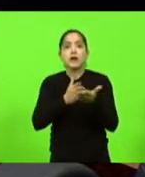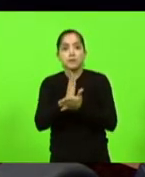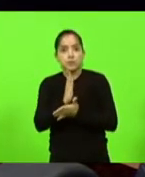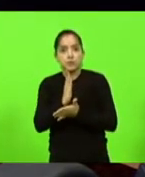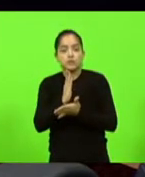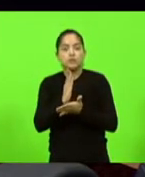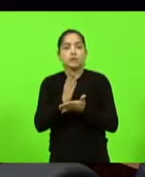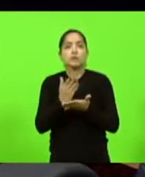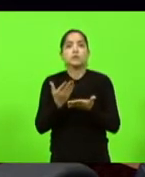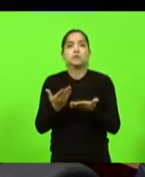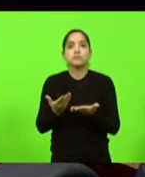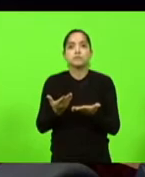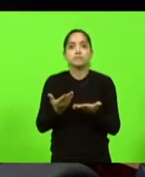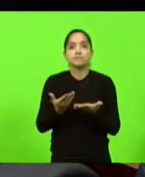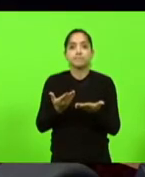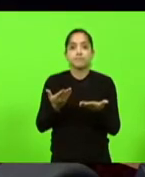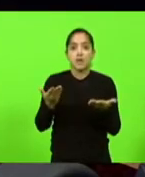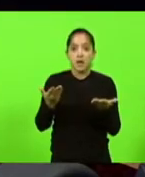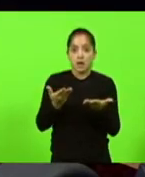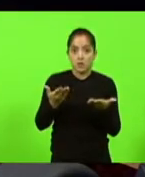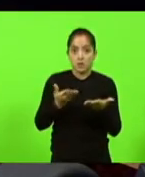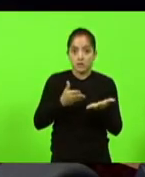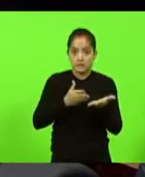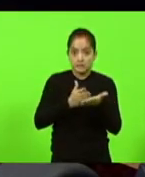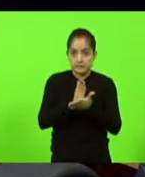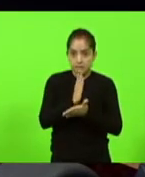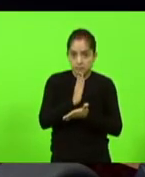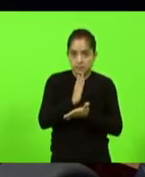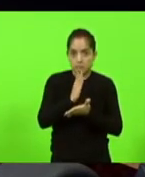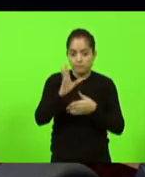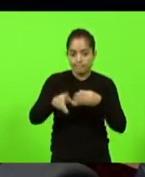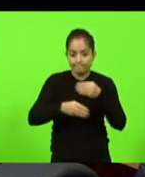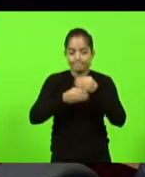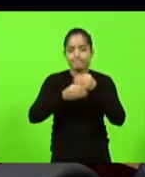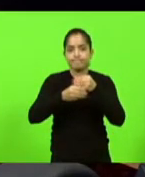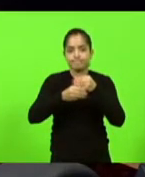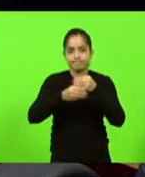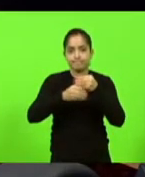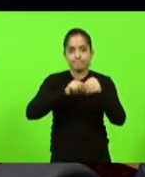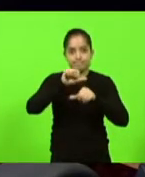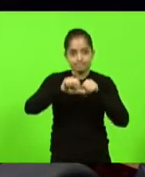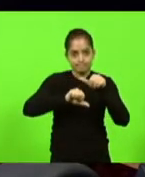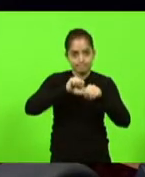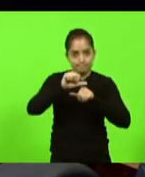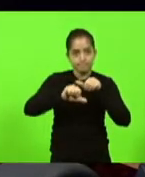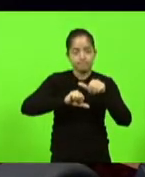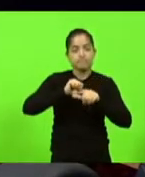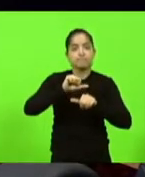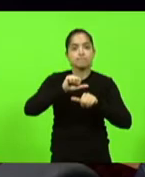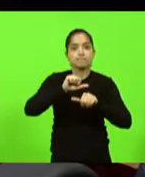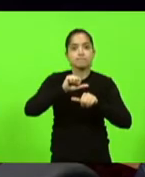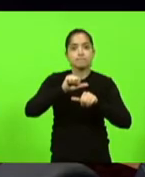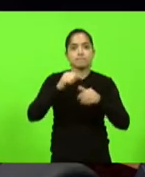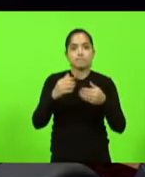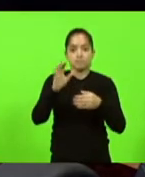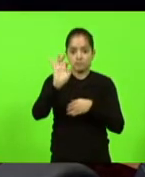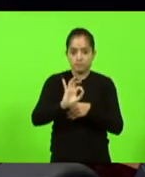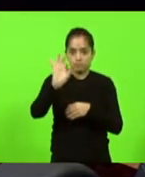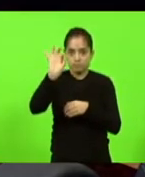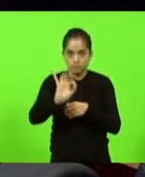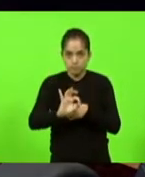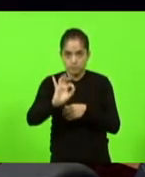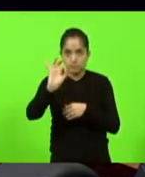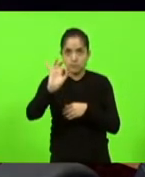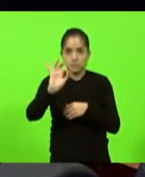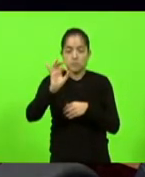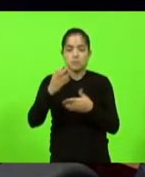projeto e agora, ao aprovarmos essa emenda modificativa, nos percentuais, que é a alma